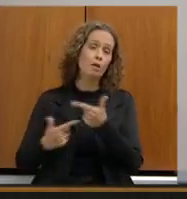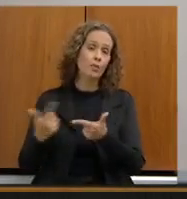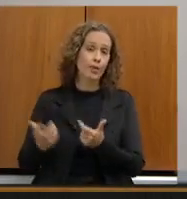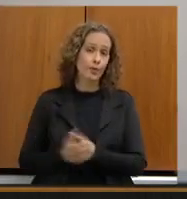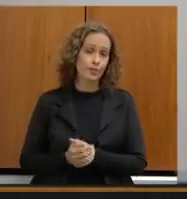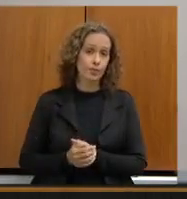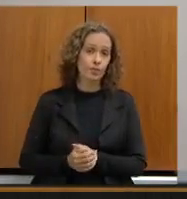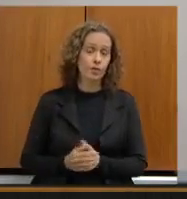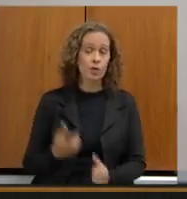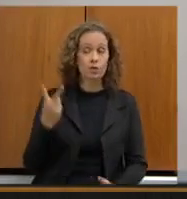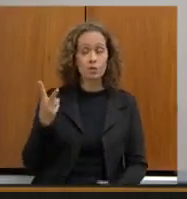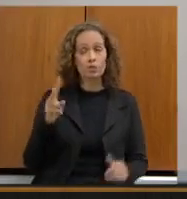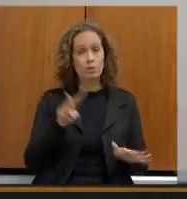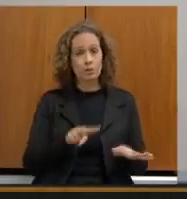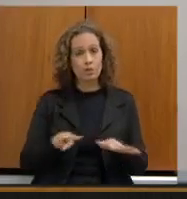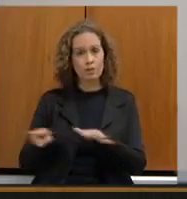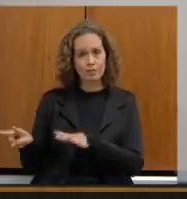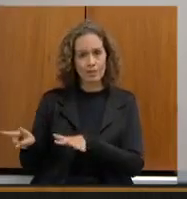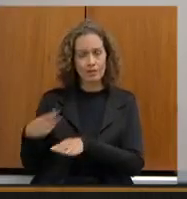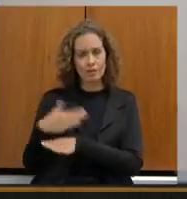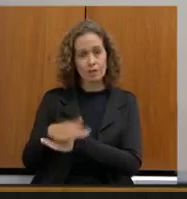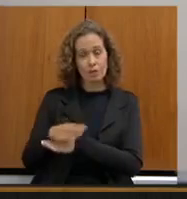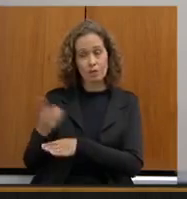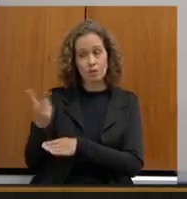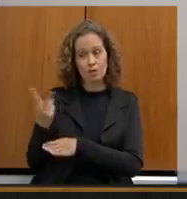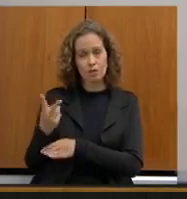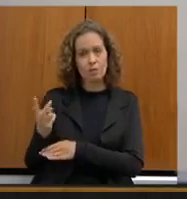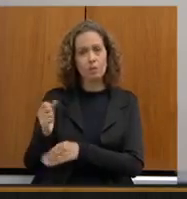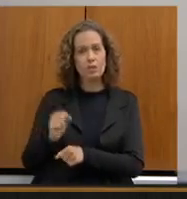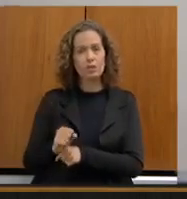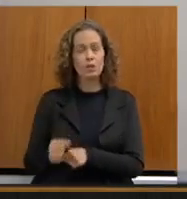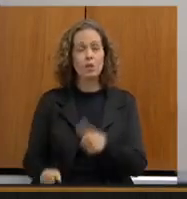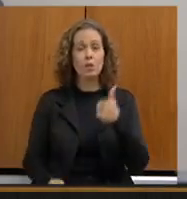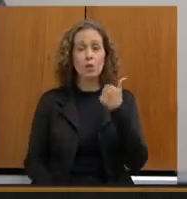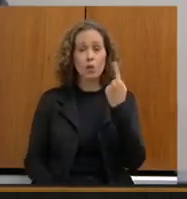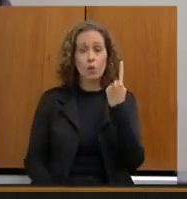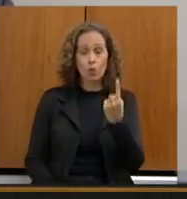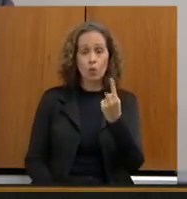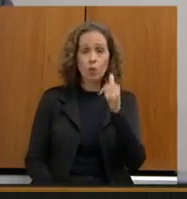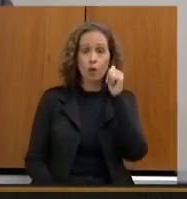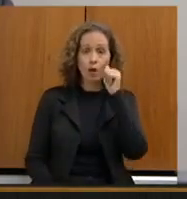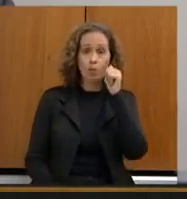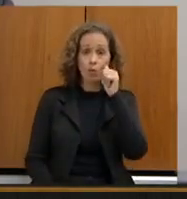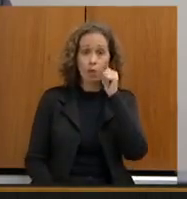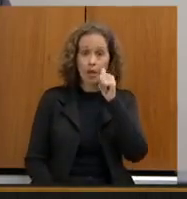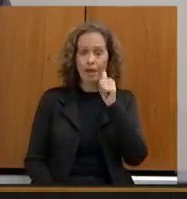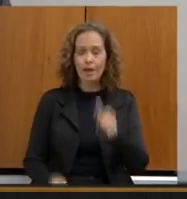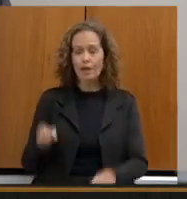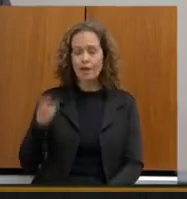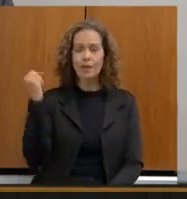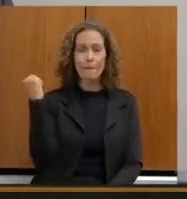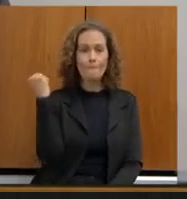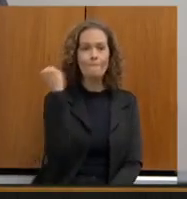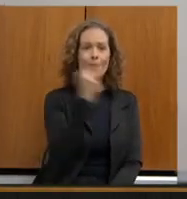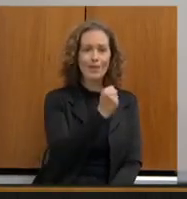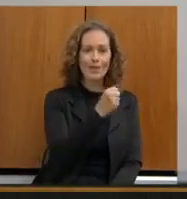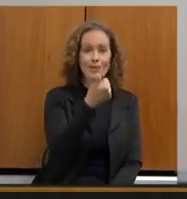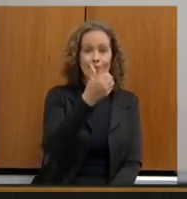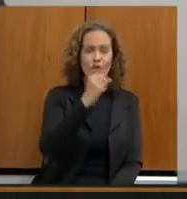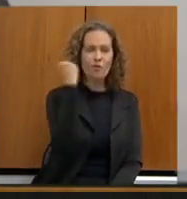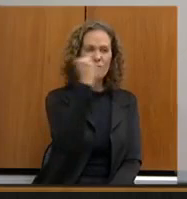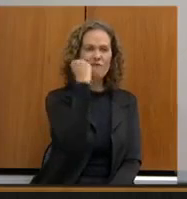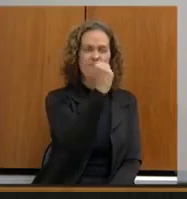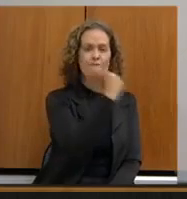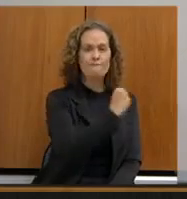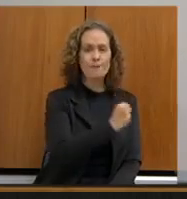dois presos estavam na rua um matou uma mulher com 19 facadas o outro estuprou uma mulher por mais de 6 horas dentro sua casa depois a